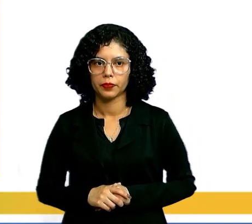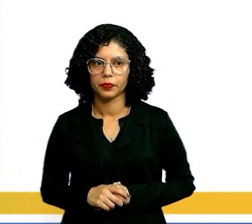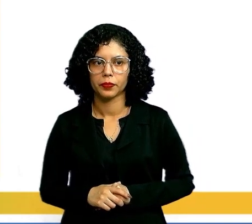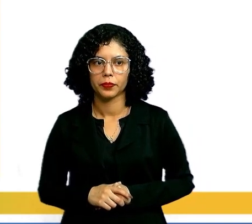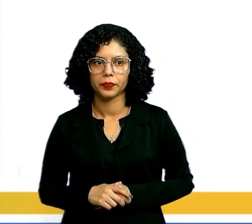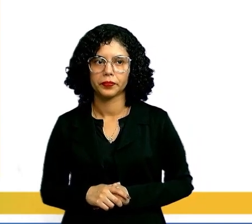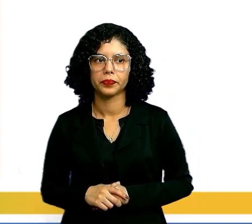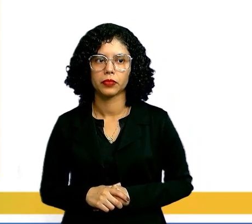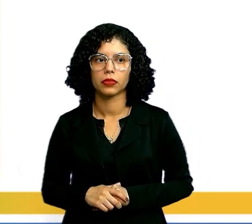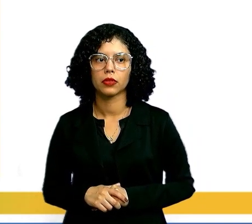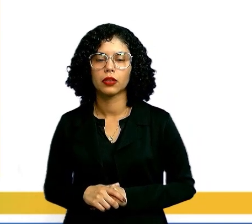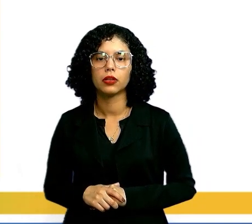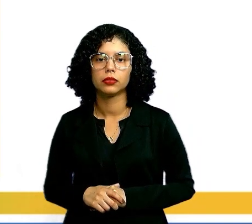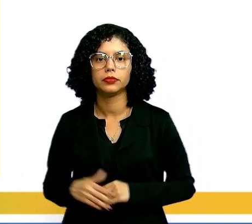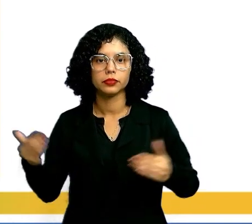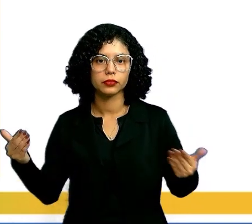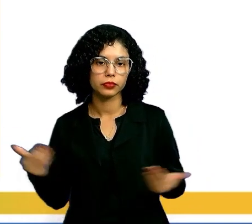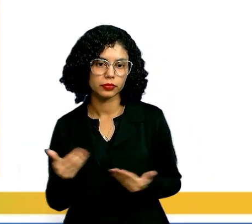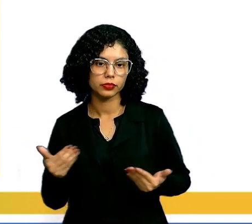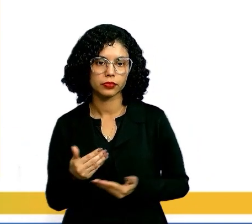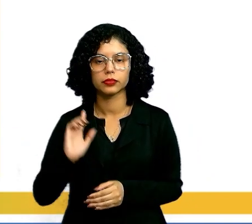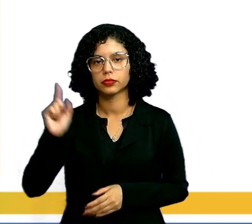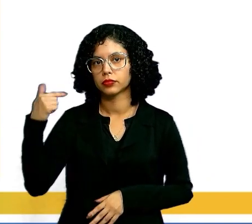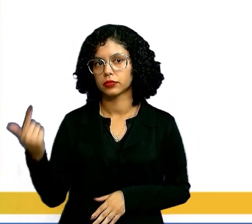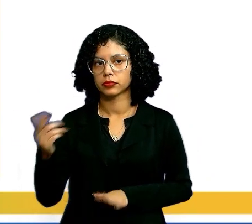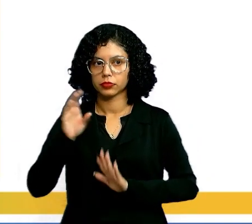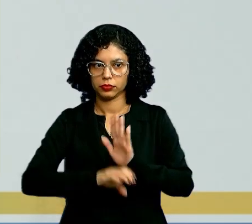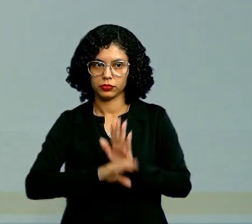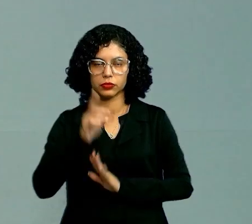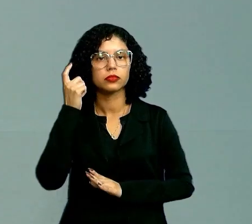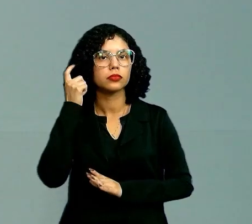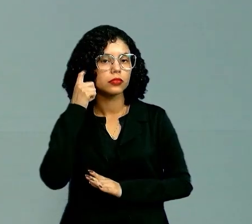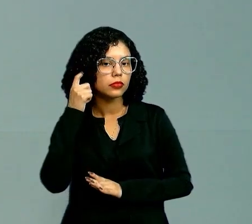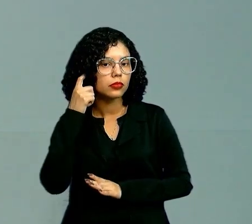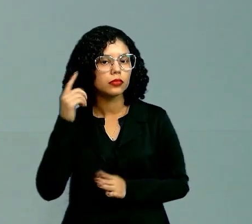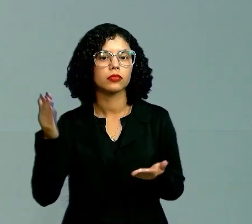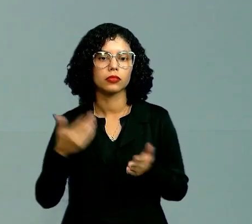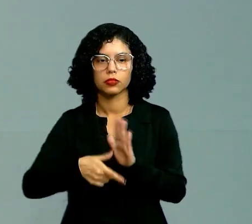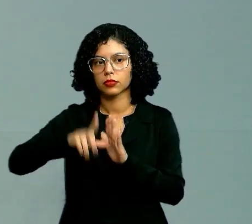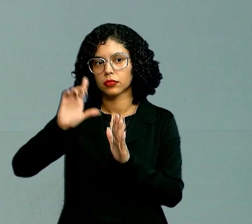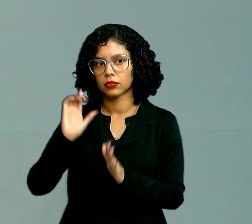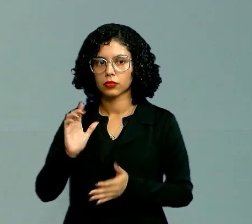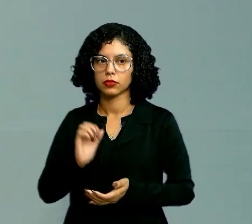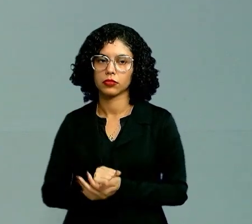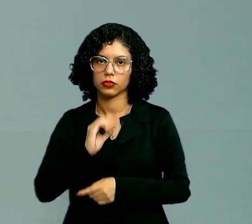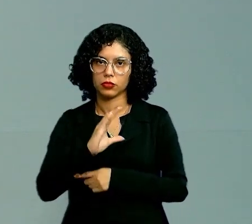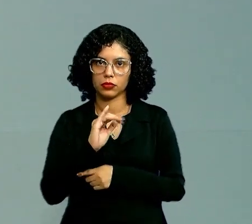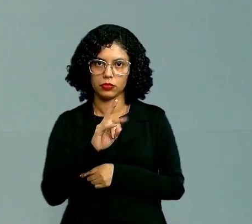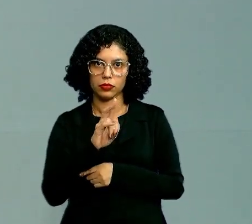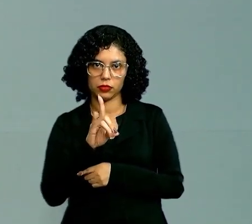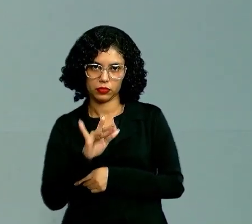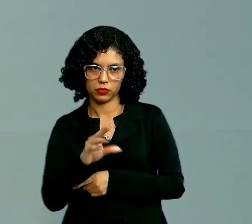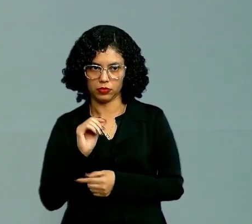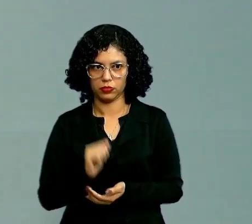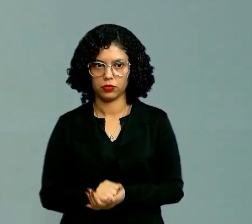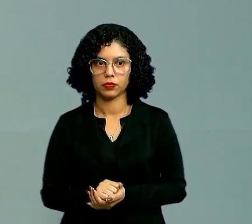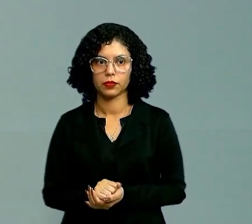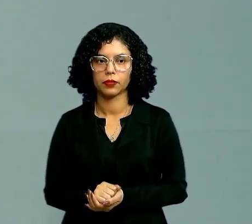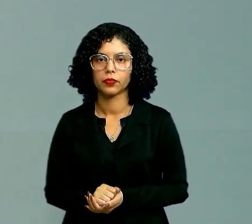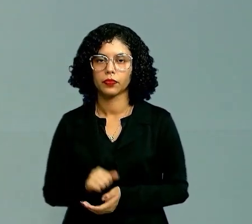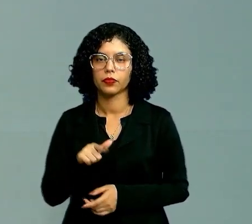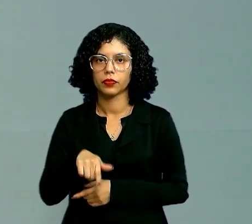bom então nós temos agora uma outra corrente de pensamento da antiguidade que é o cinismo e a palavra